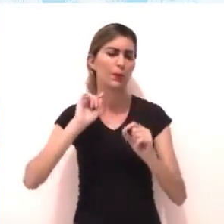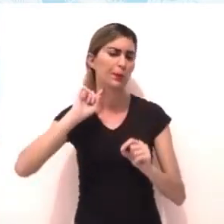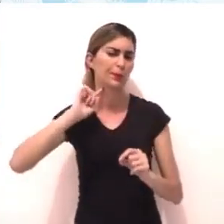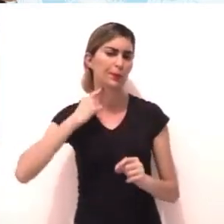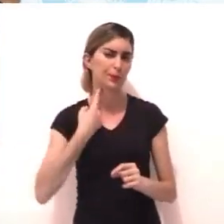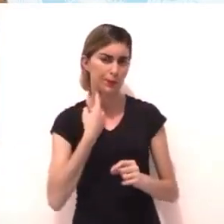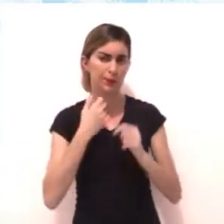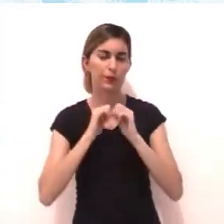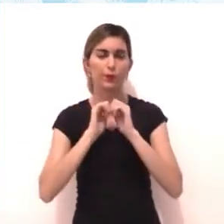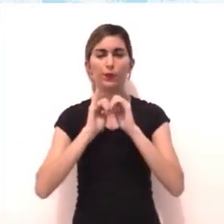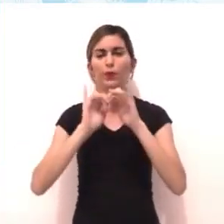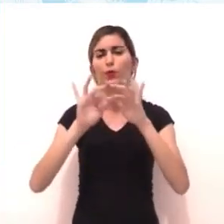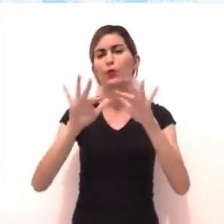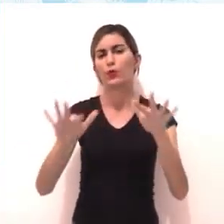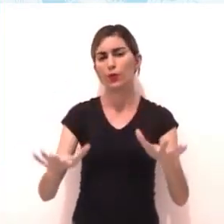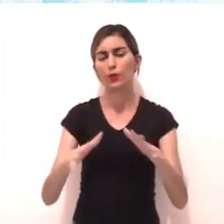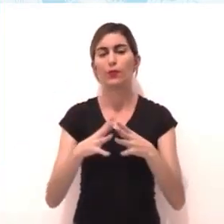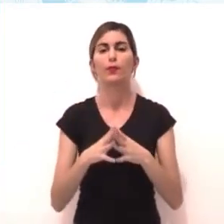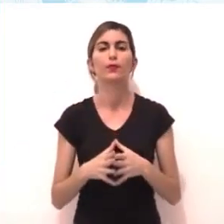poluentes atmosféricos.